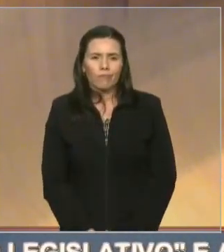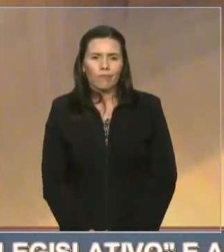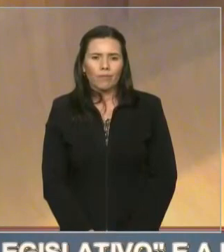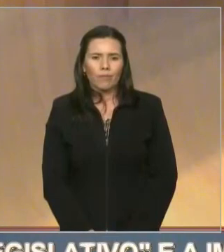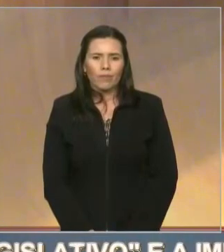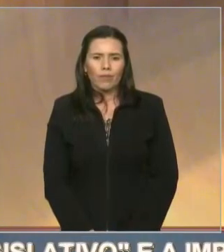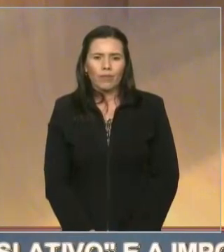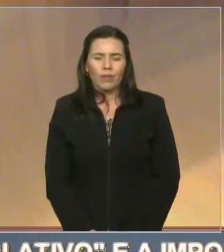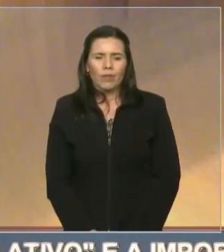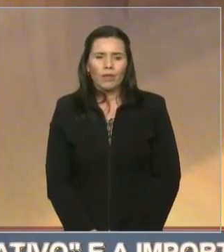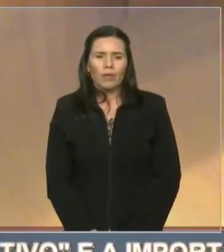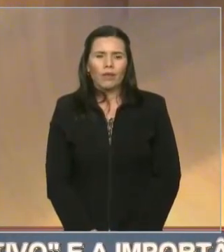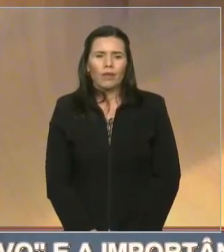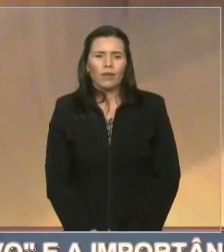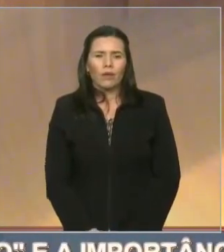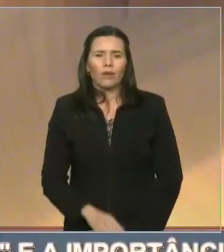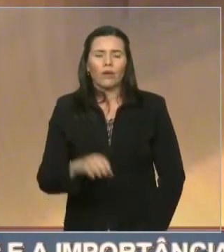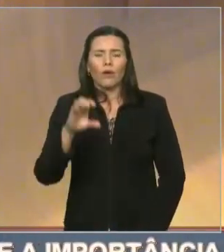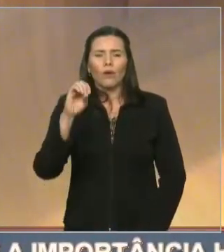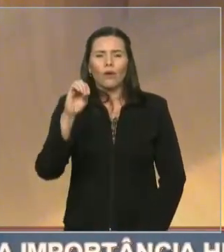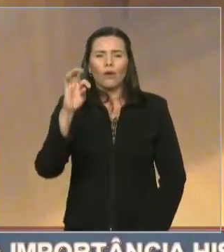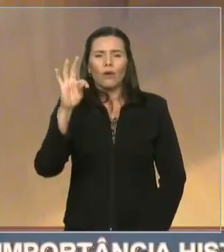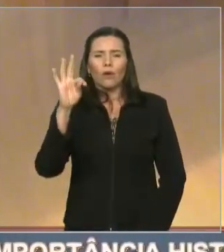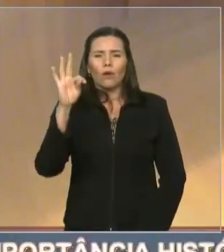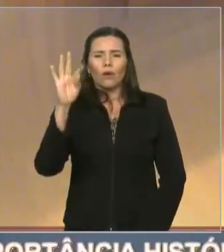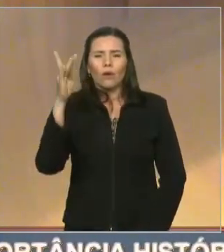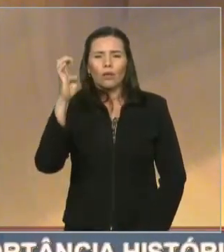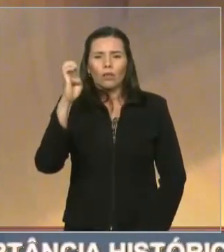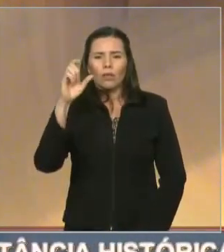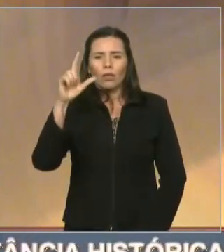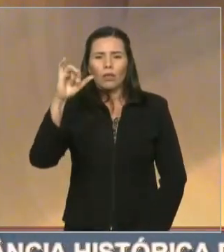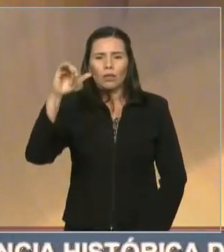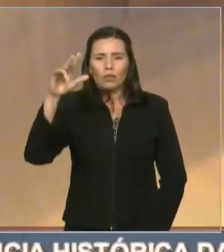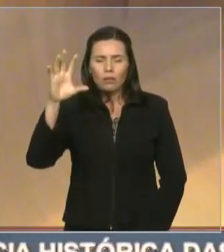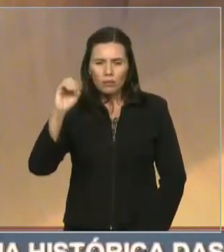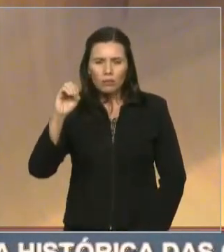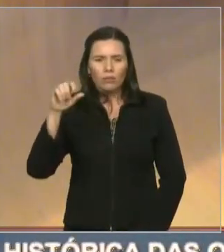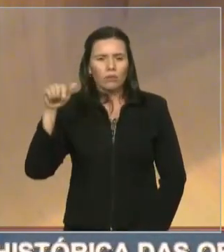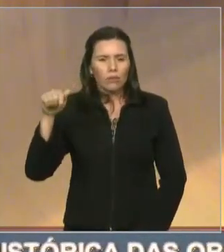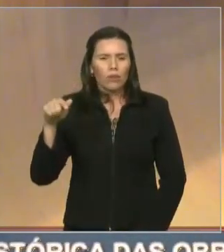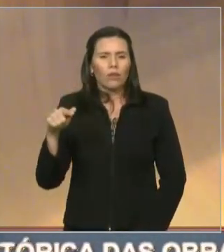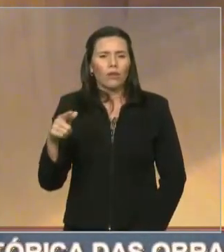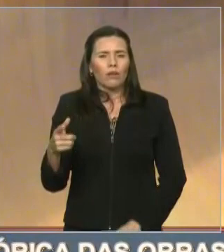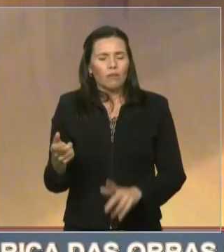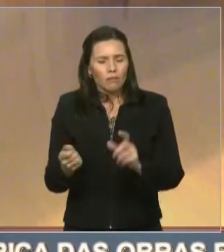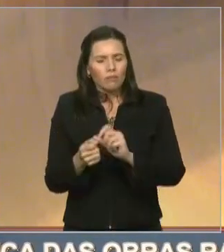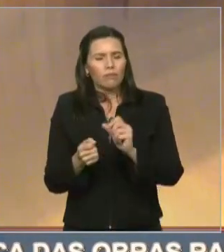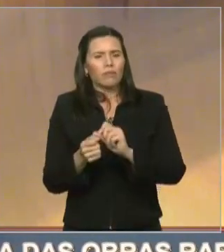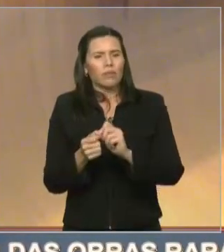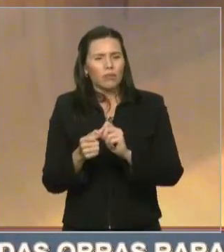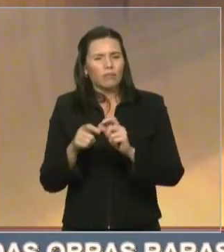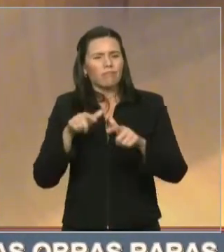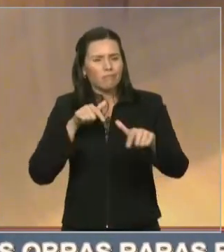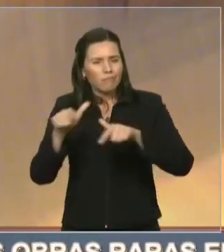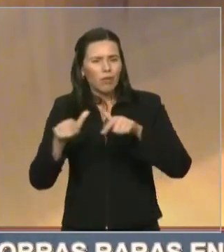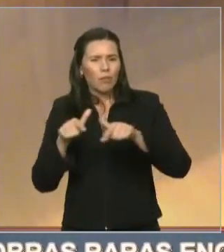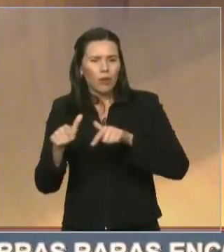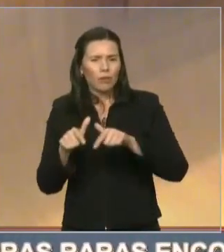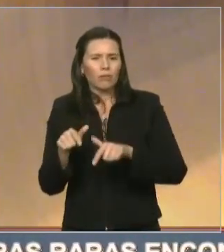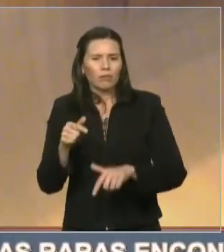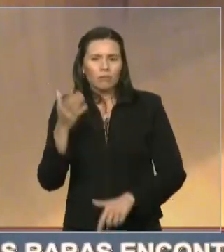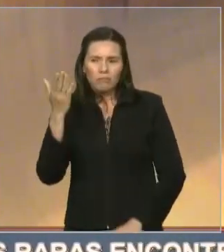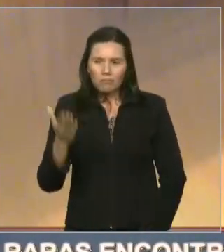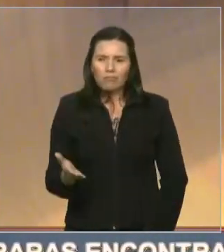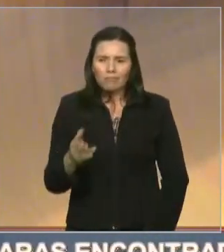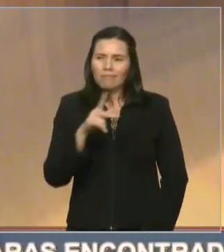doutor Otelino Nova Alves Neto veio fazer esse trabalho? Eu tive aqui sexta-feira, eu fiquei encantado, eu